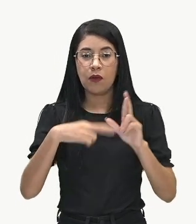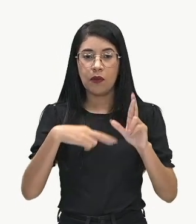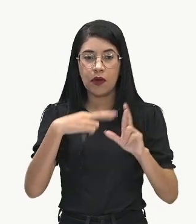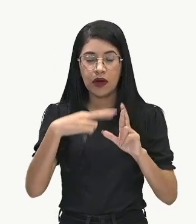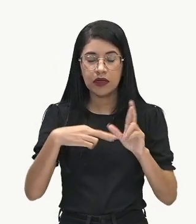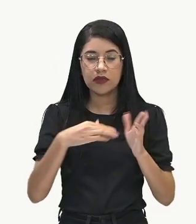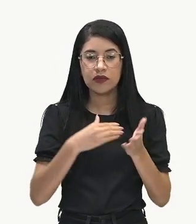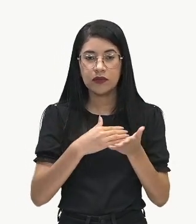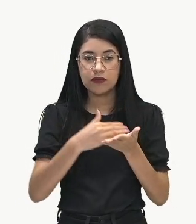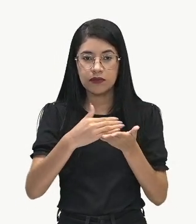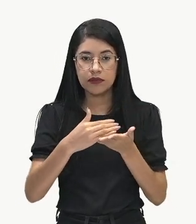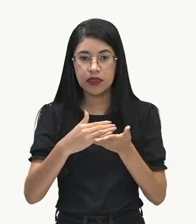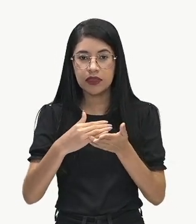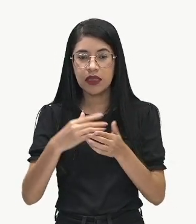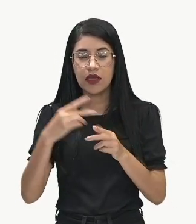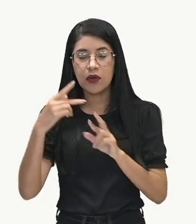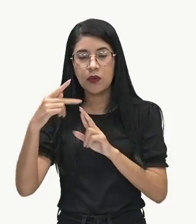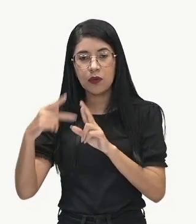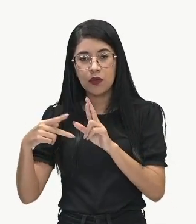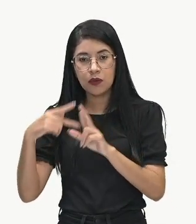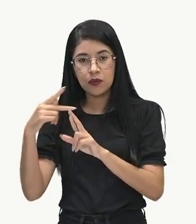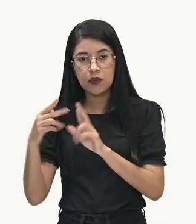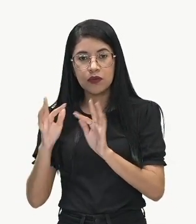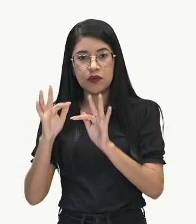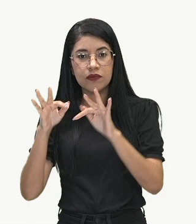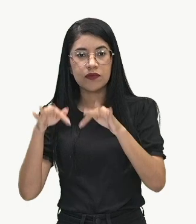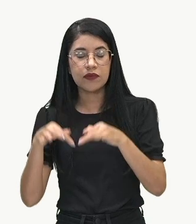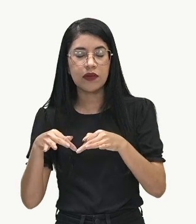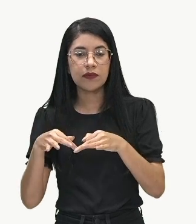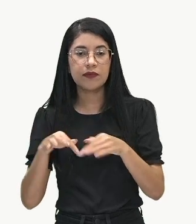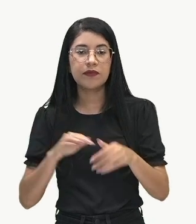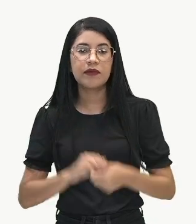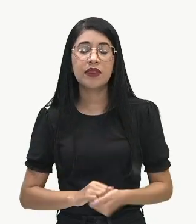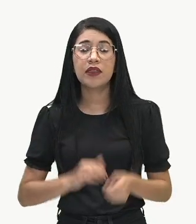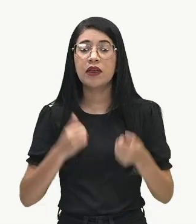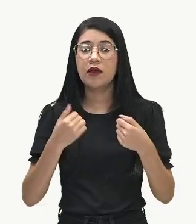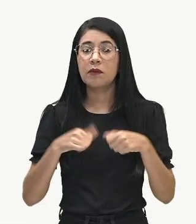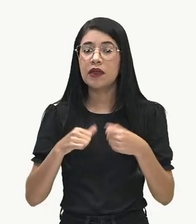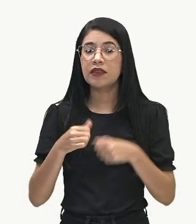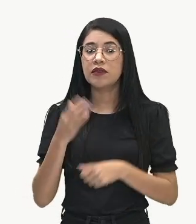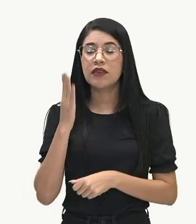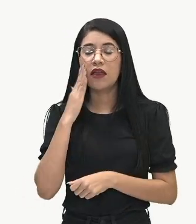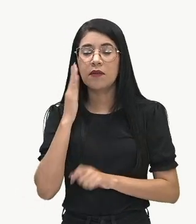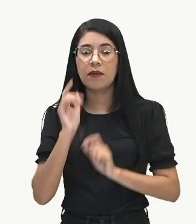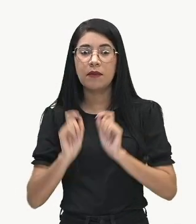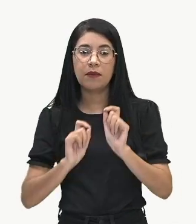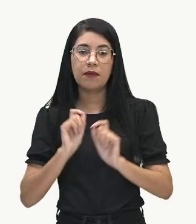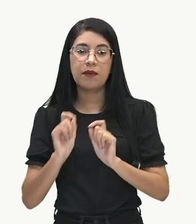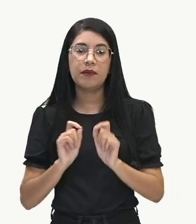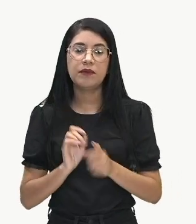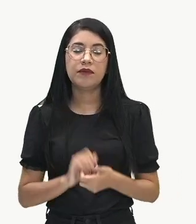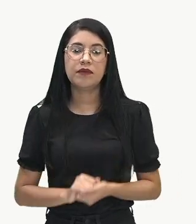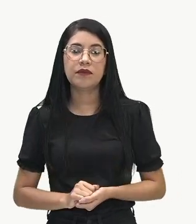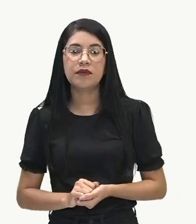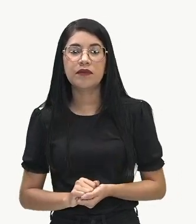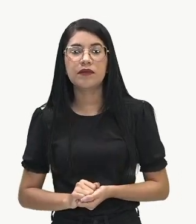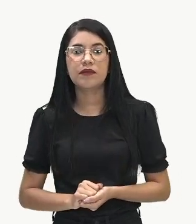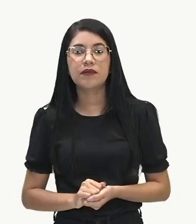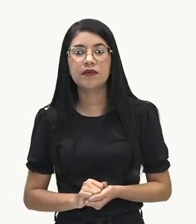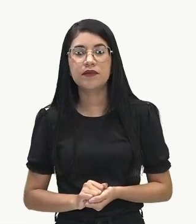final, tá? Então, nesse caso, o que eu preciso saber? Eu preciso saber o